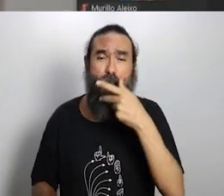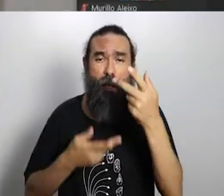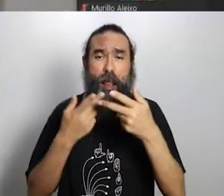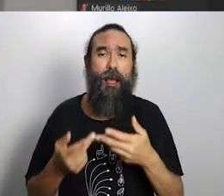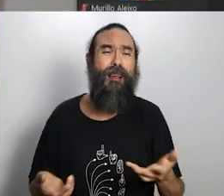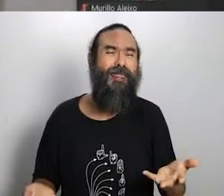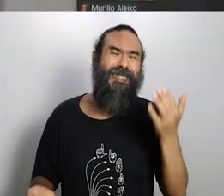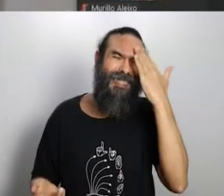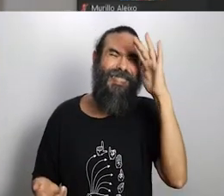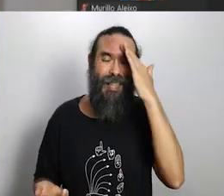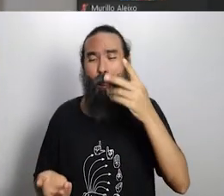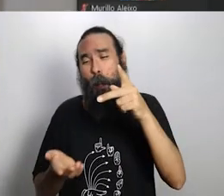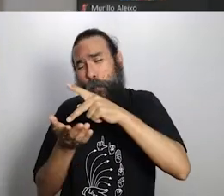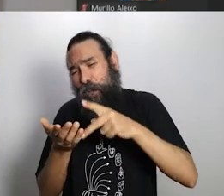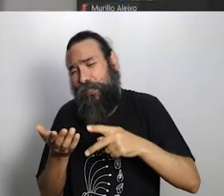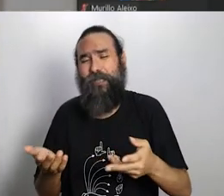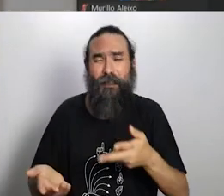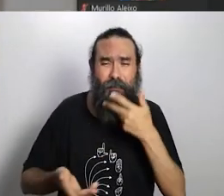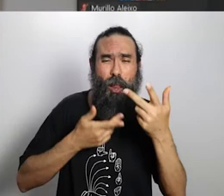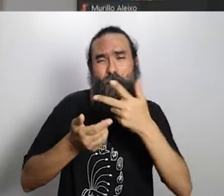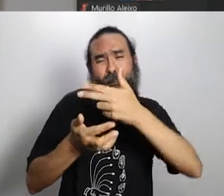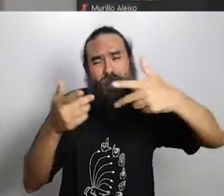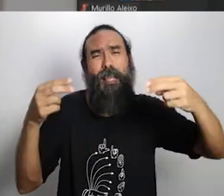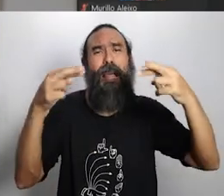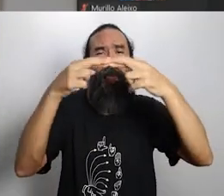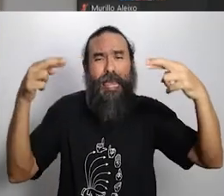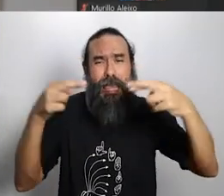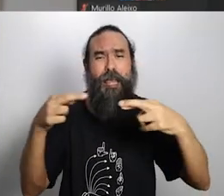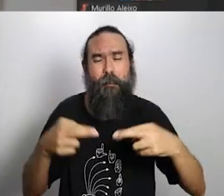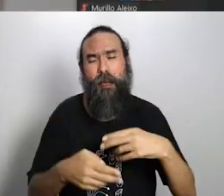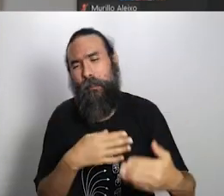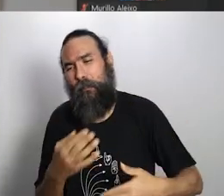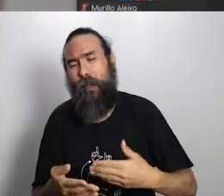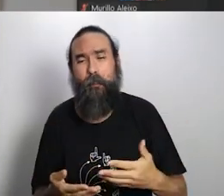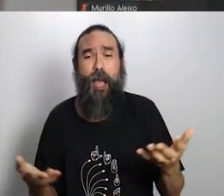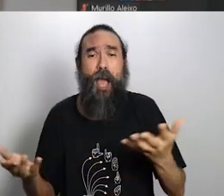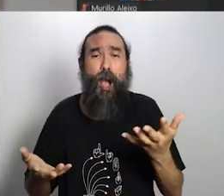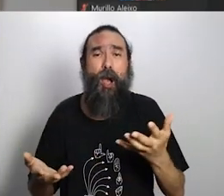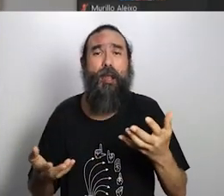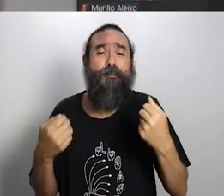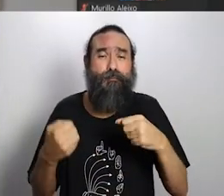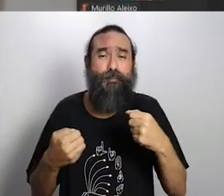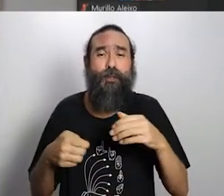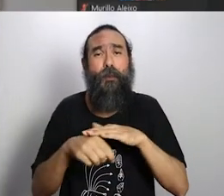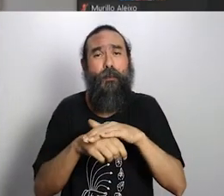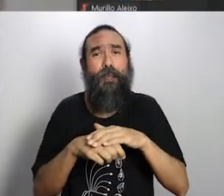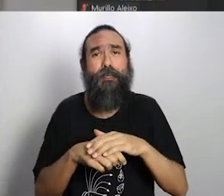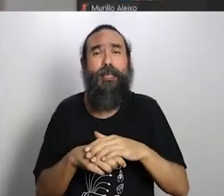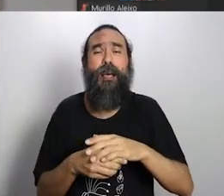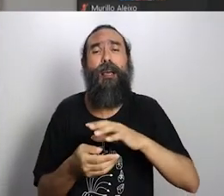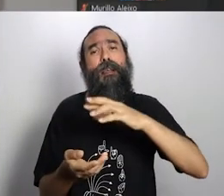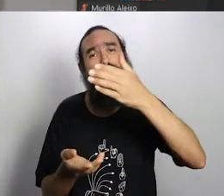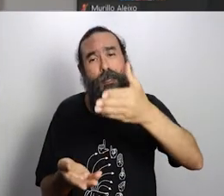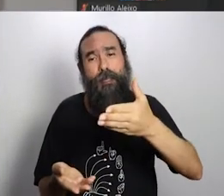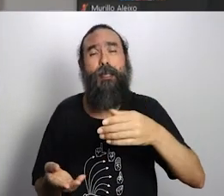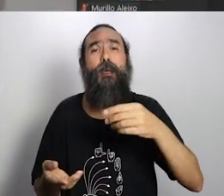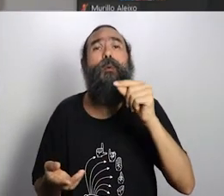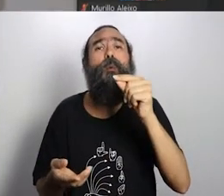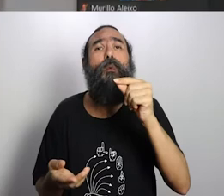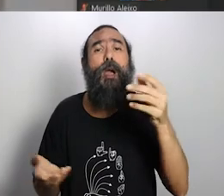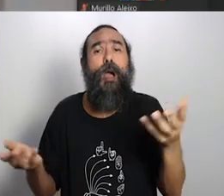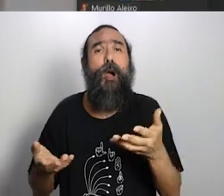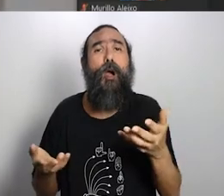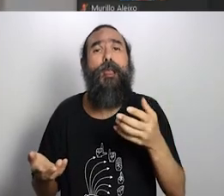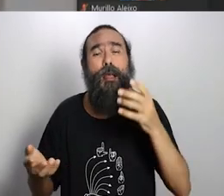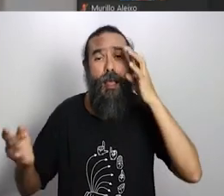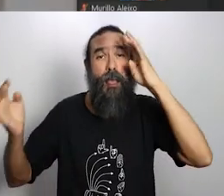que as pessoas, esse momento é um momento de reflexão. As pessoas estão em casa tendo que refletir. Ah, você gosta da cultura popular? Até